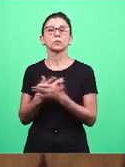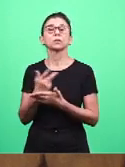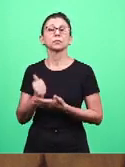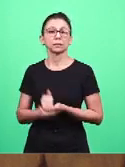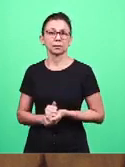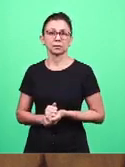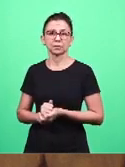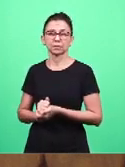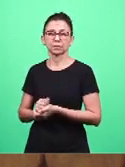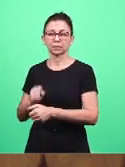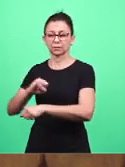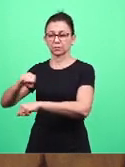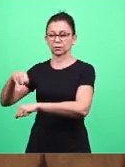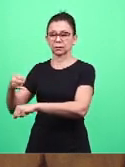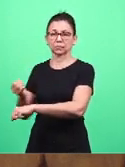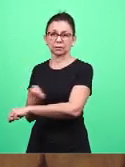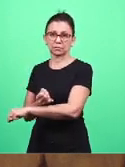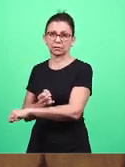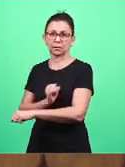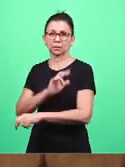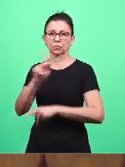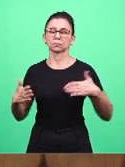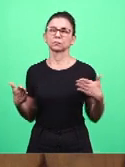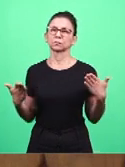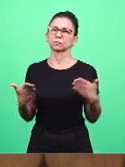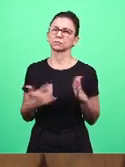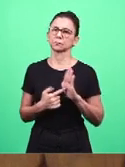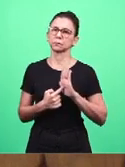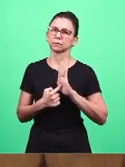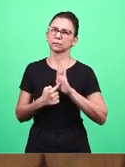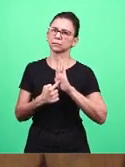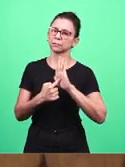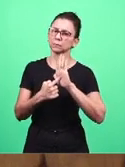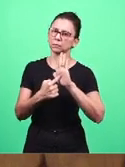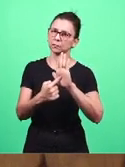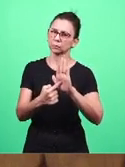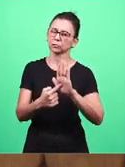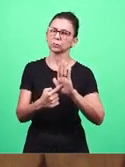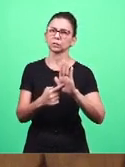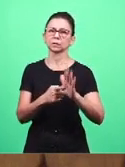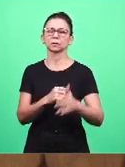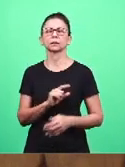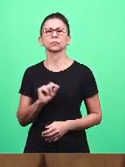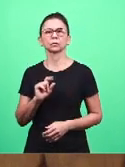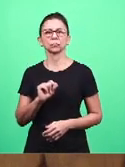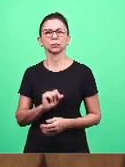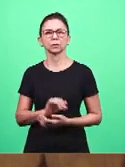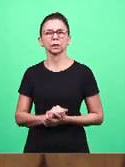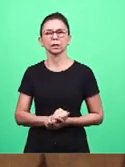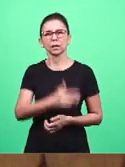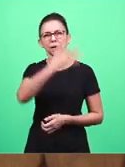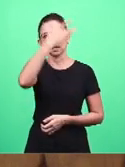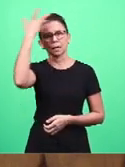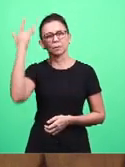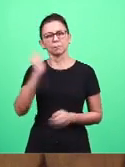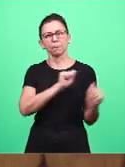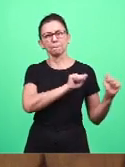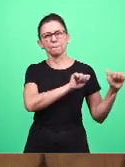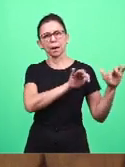através dessas pessoas que eram levantadas com esses encargos para